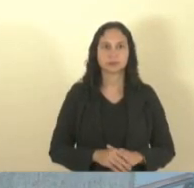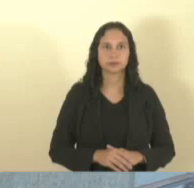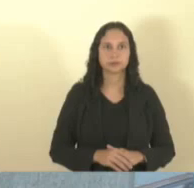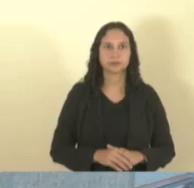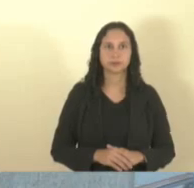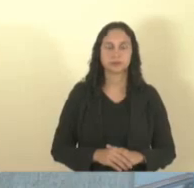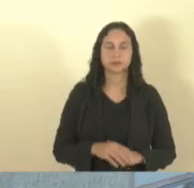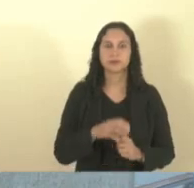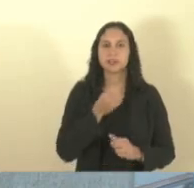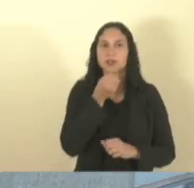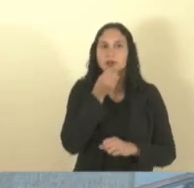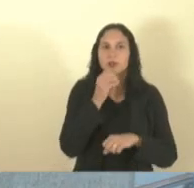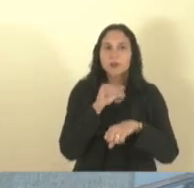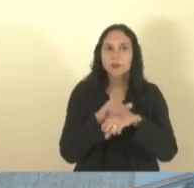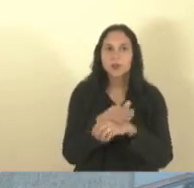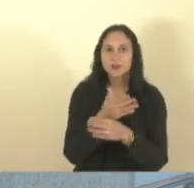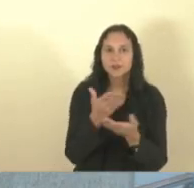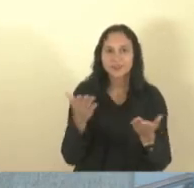noite. Boa noite.